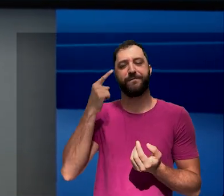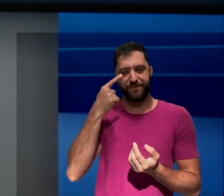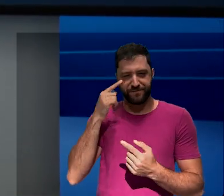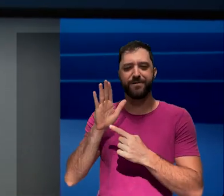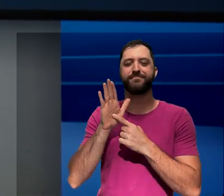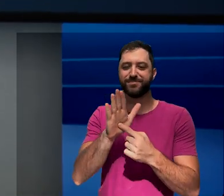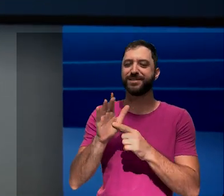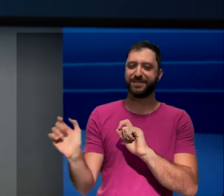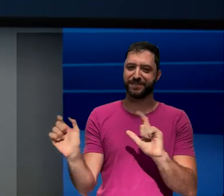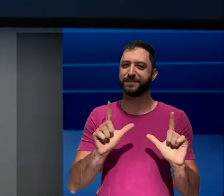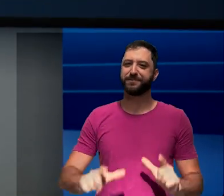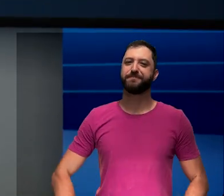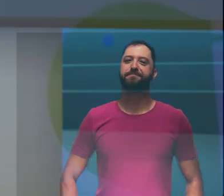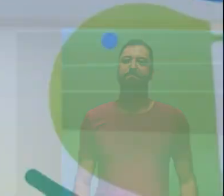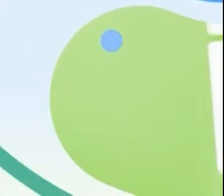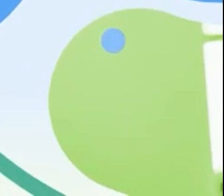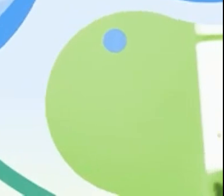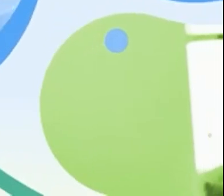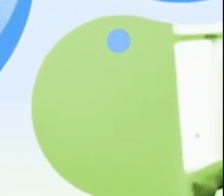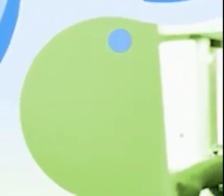bate-papo, que é muito interessante, viu?